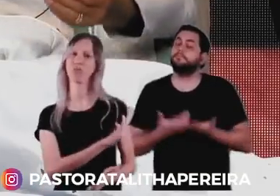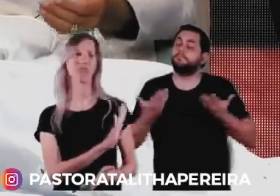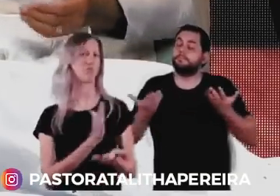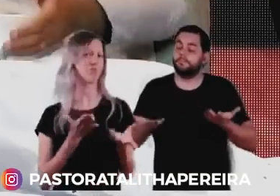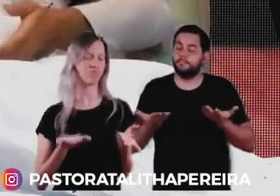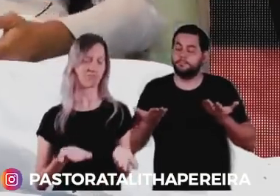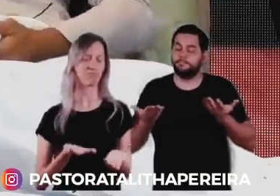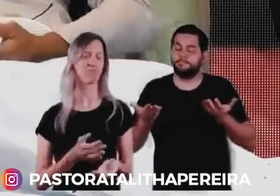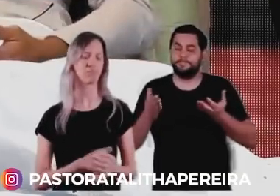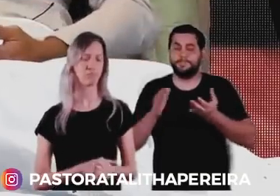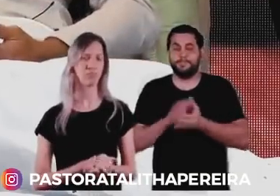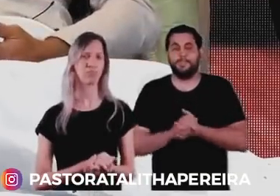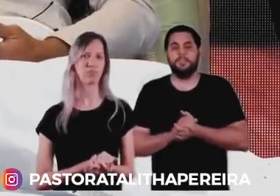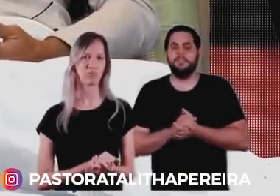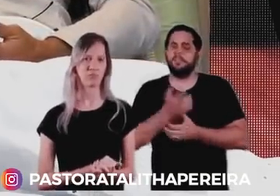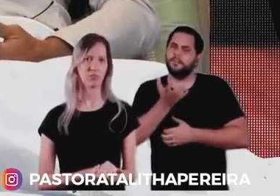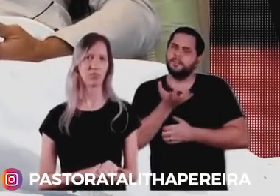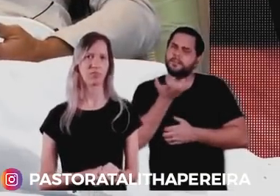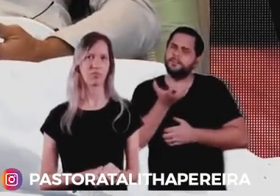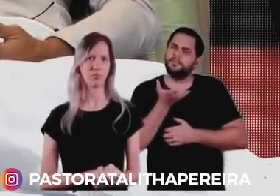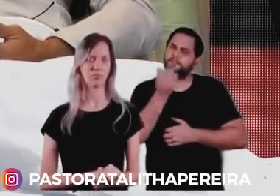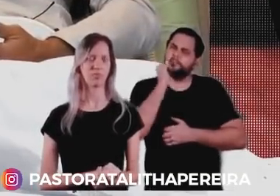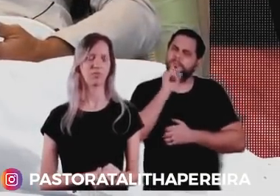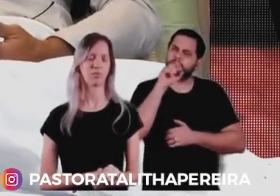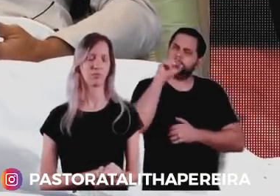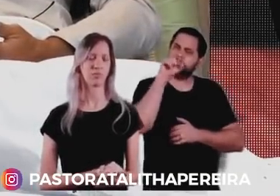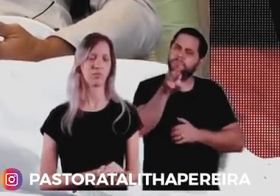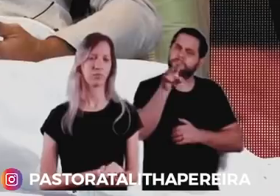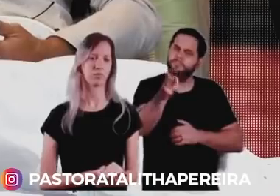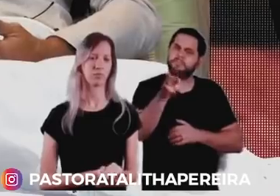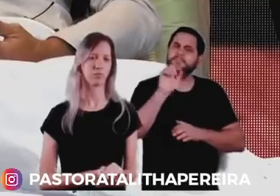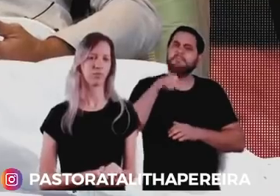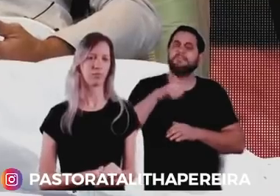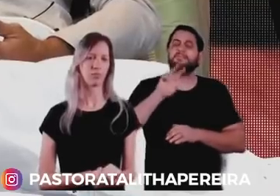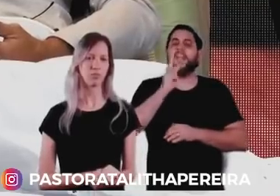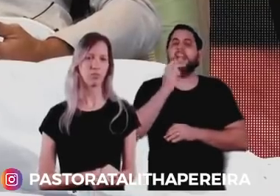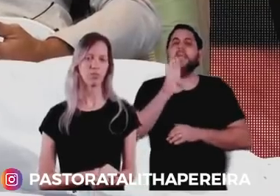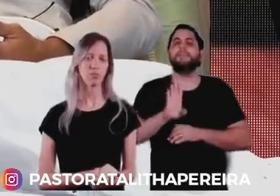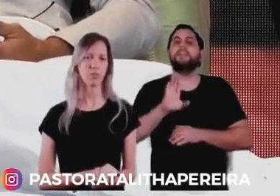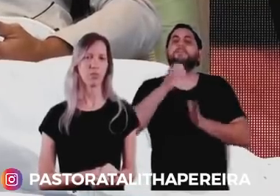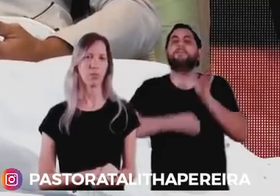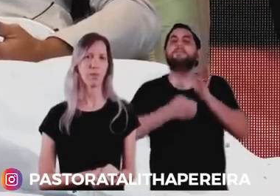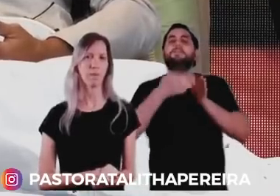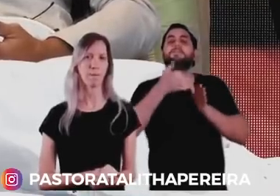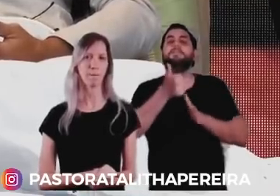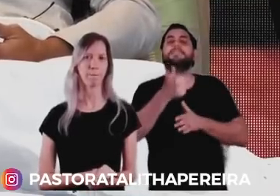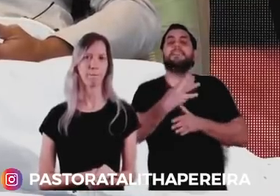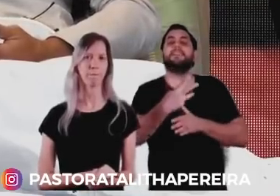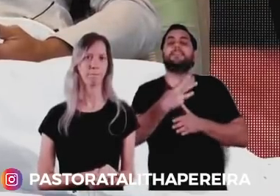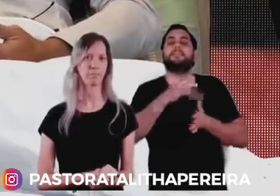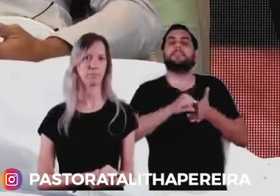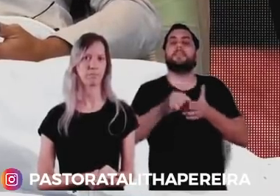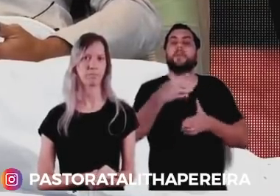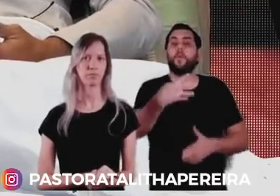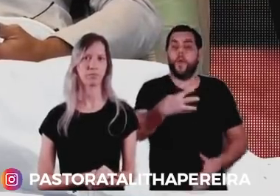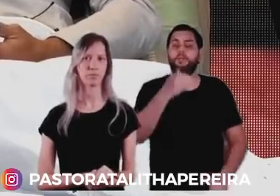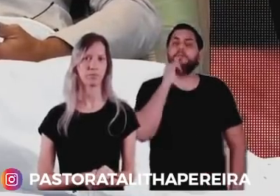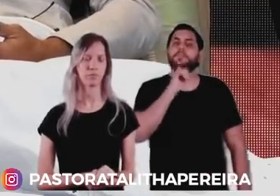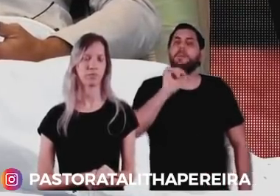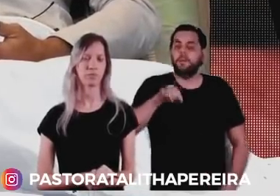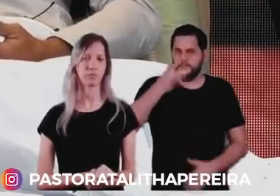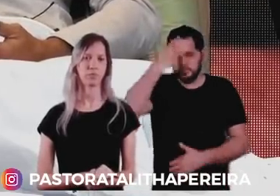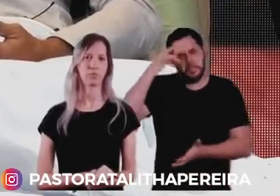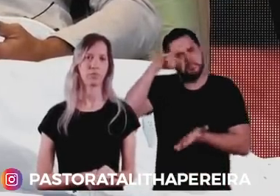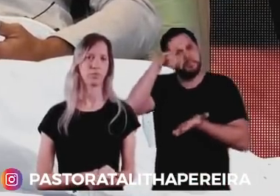assim, gente, a gente quer... eu queria dizer para você o seguinte, Hebreus 13:4 diz assim, digno de